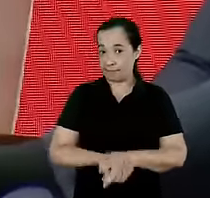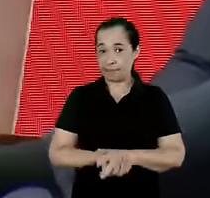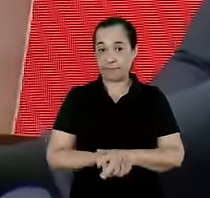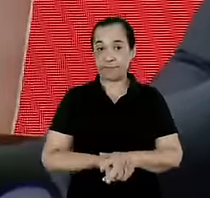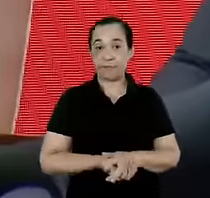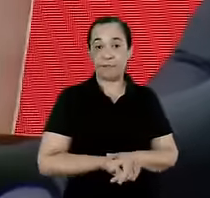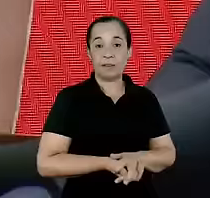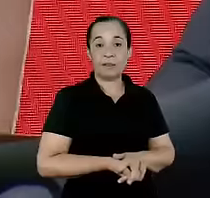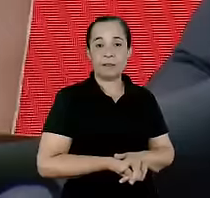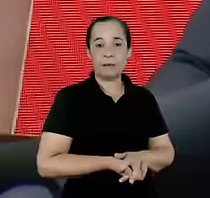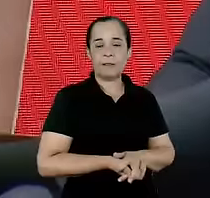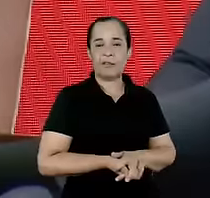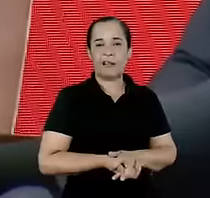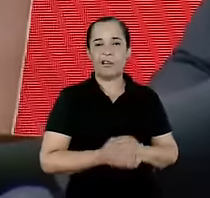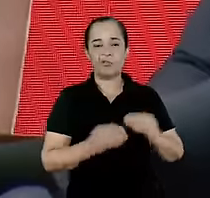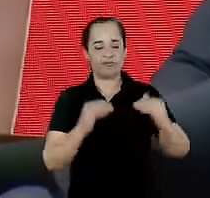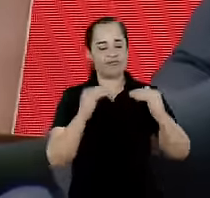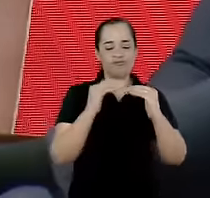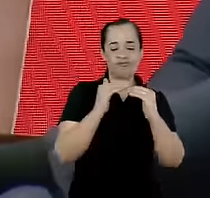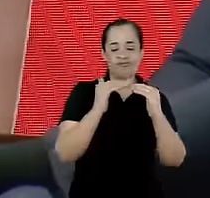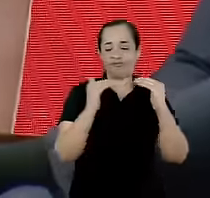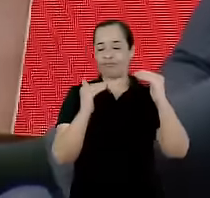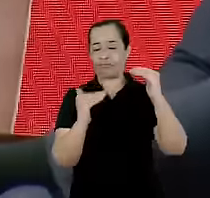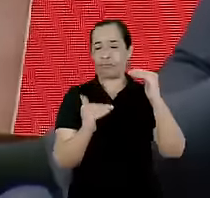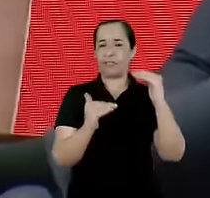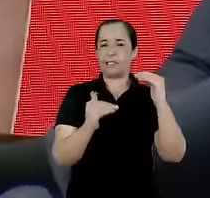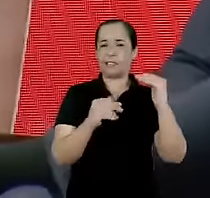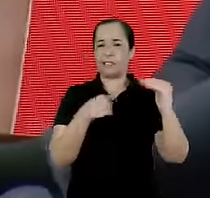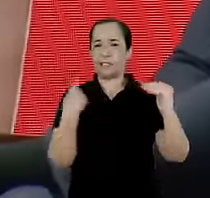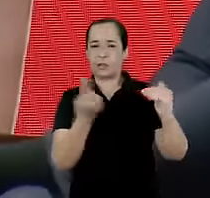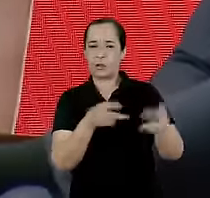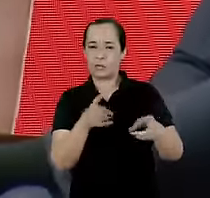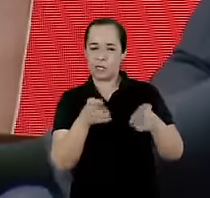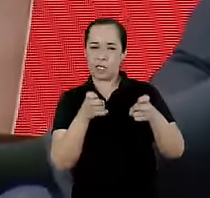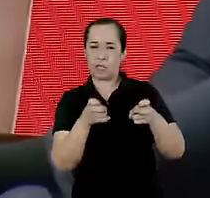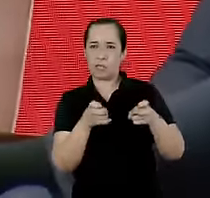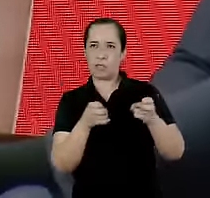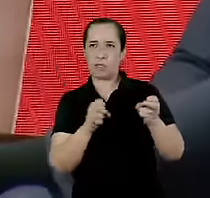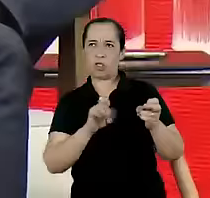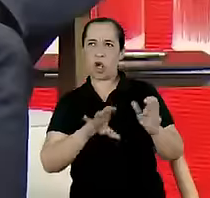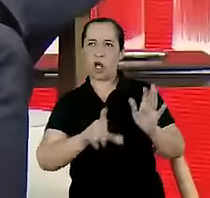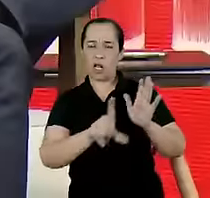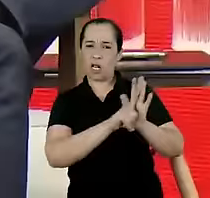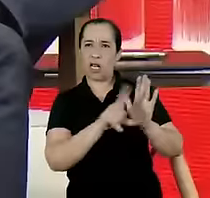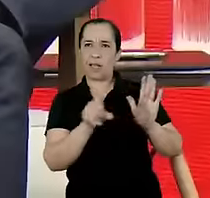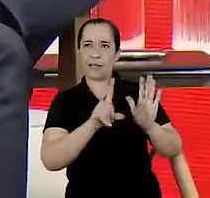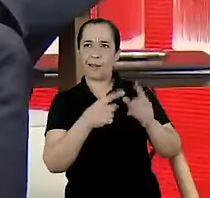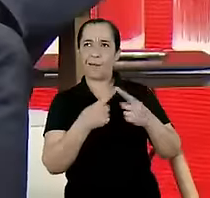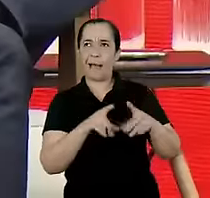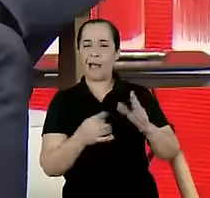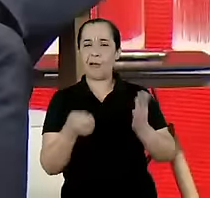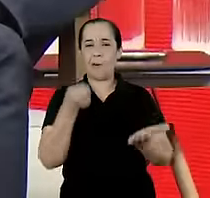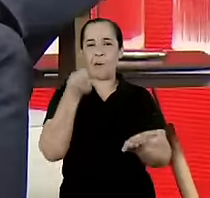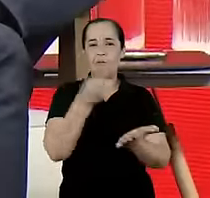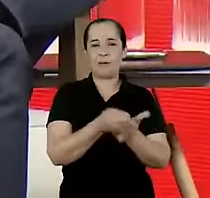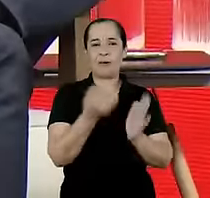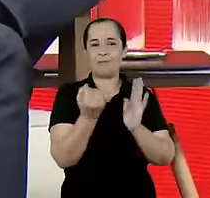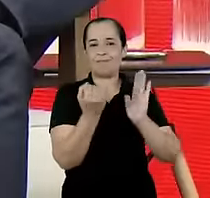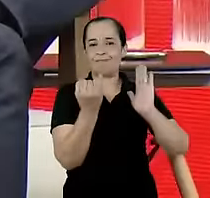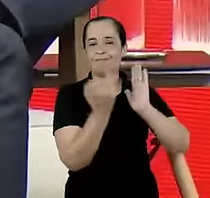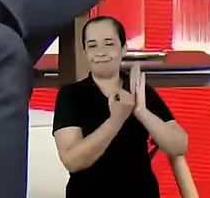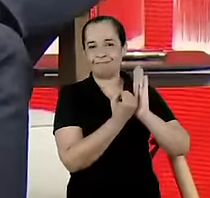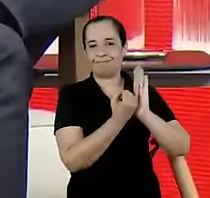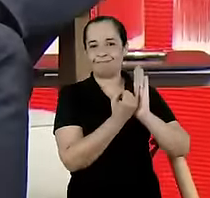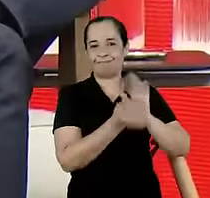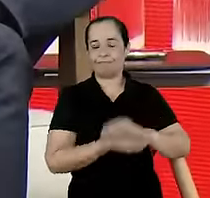descompasso que a gente vê talvez não tanto na regulação mas na tributação de diferentes mecanismos de investimento